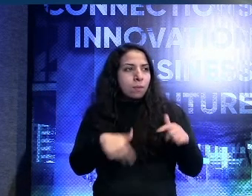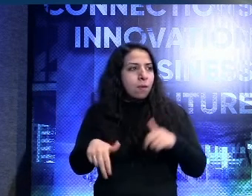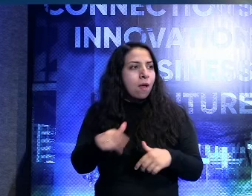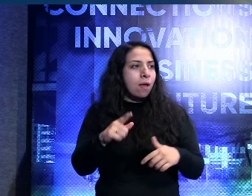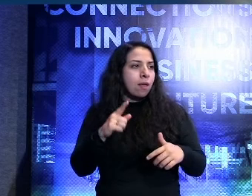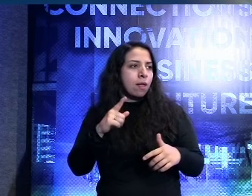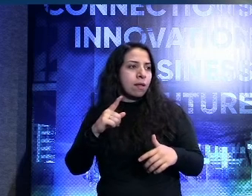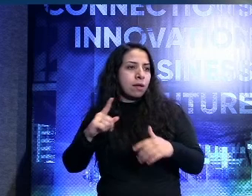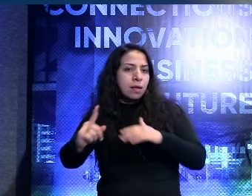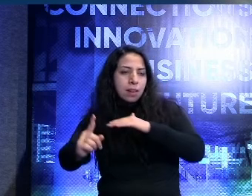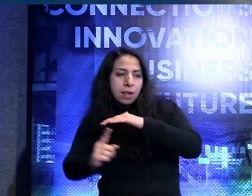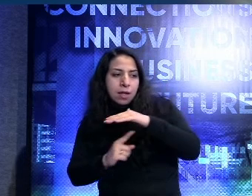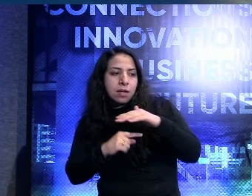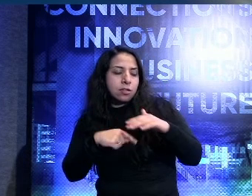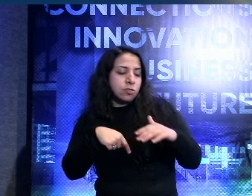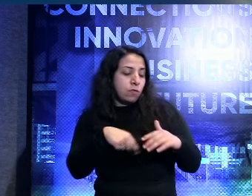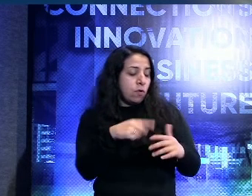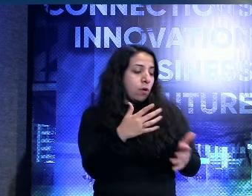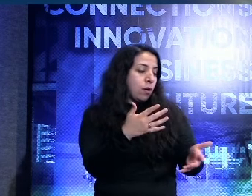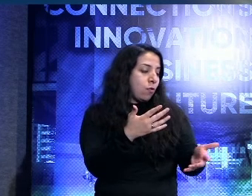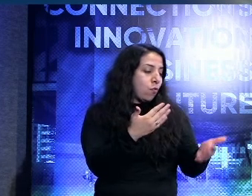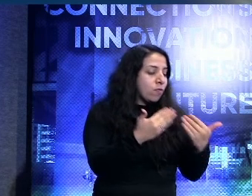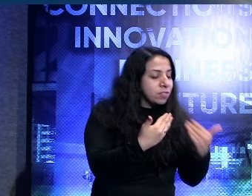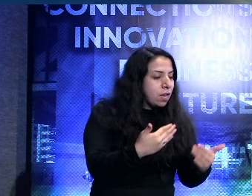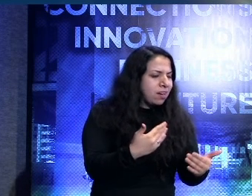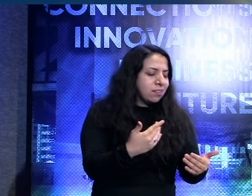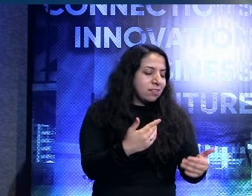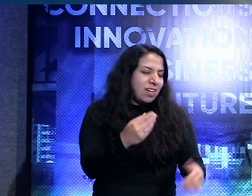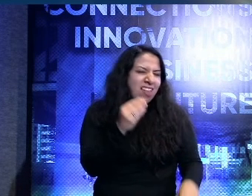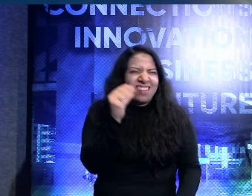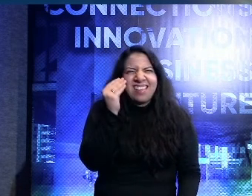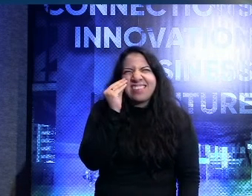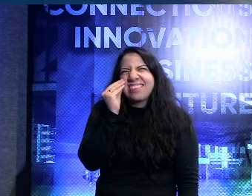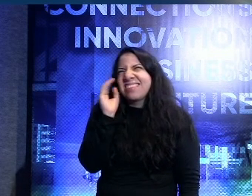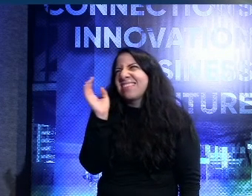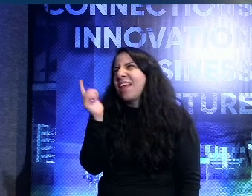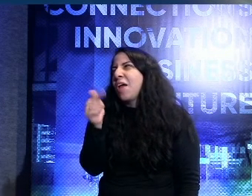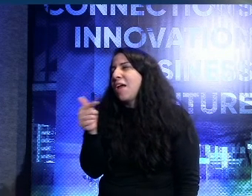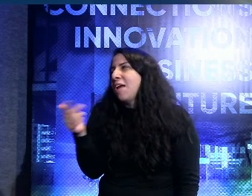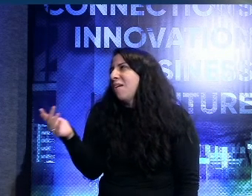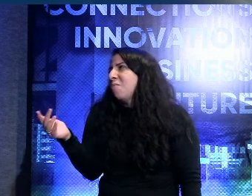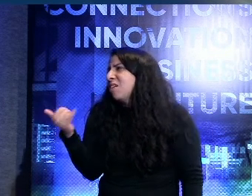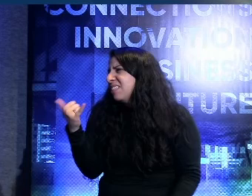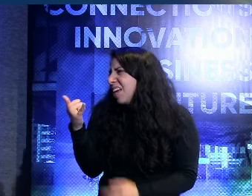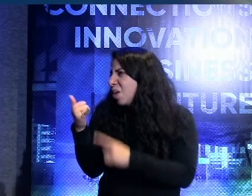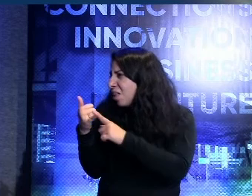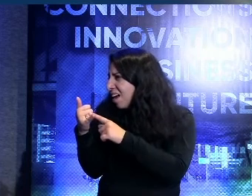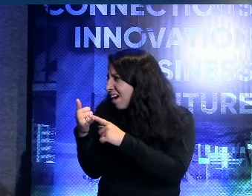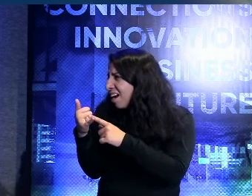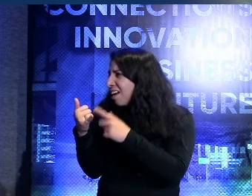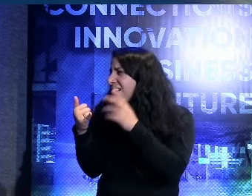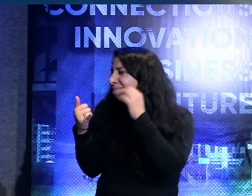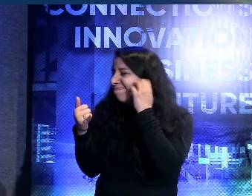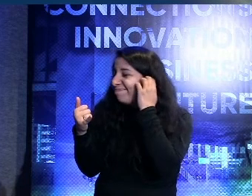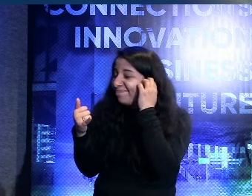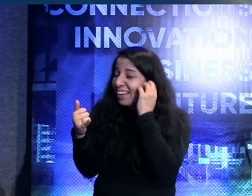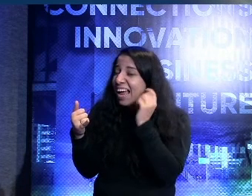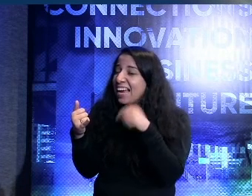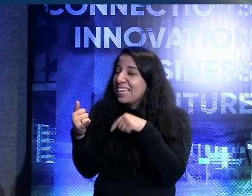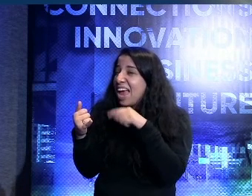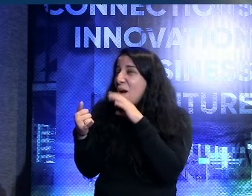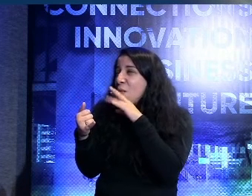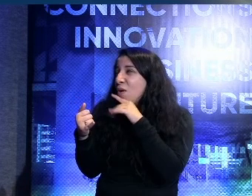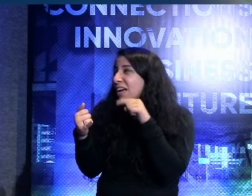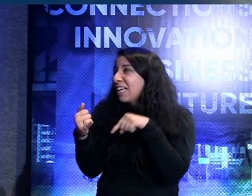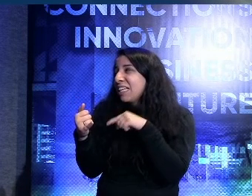o pessoal fala, mas não tem tempo para testar isso aí não, né? Simular que vai cair, ixi, aqui é ruim, não dá.